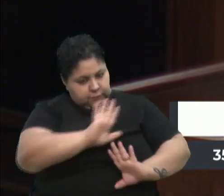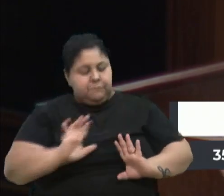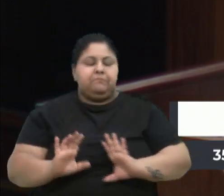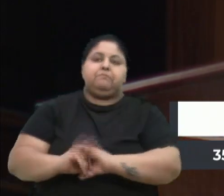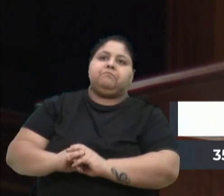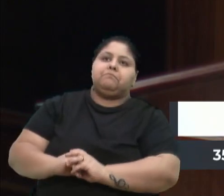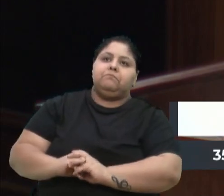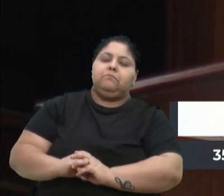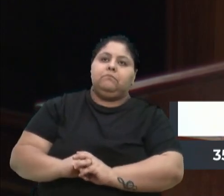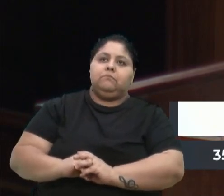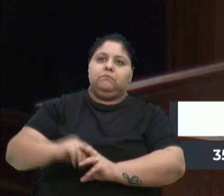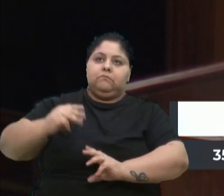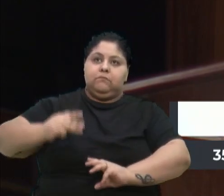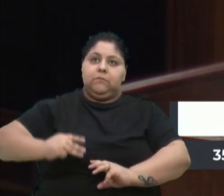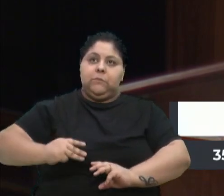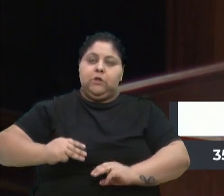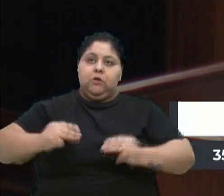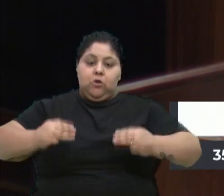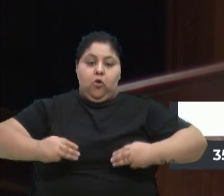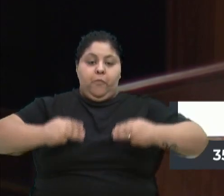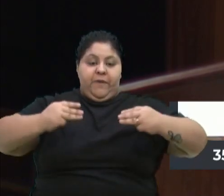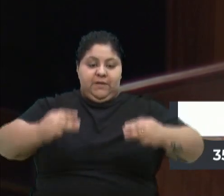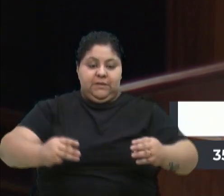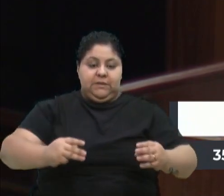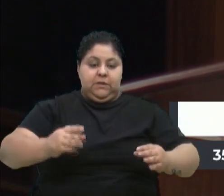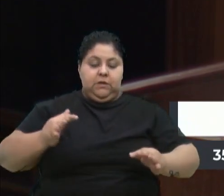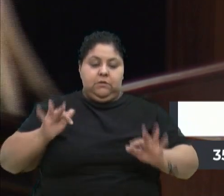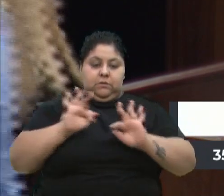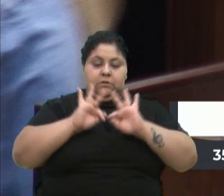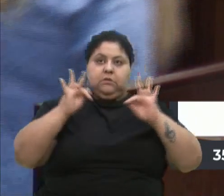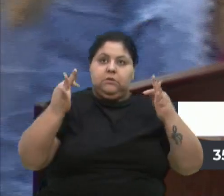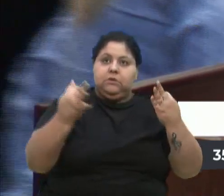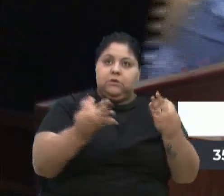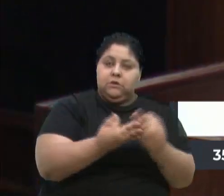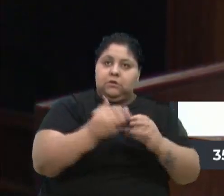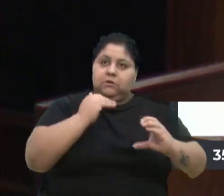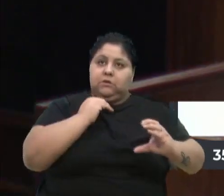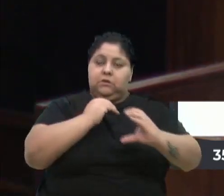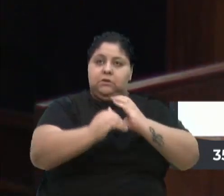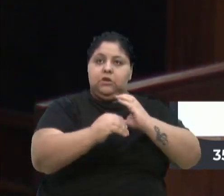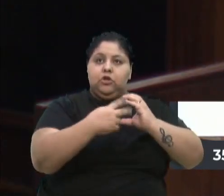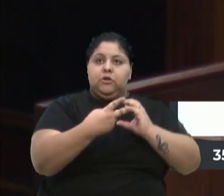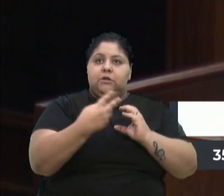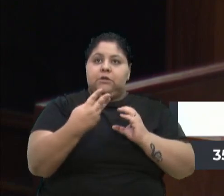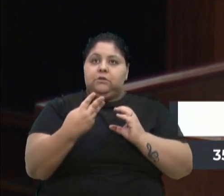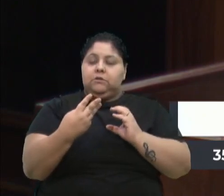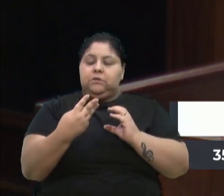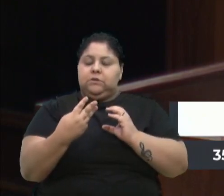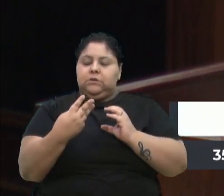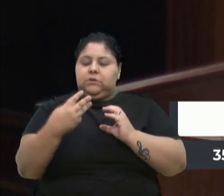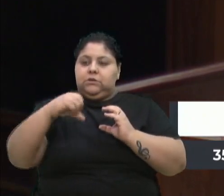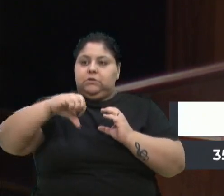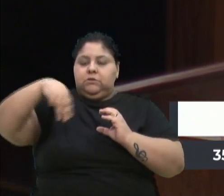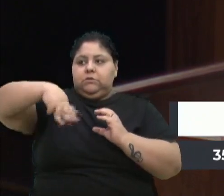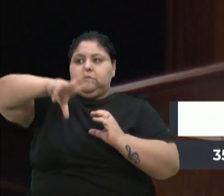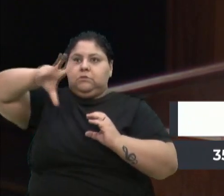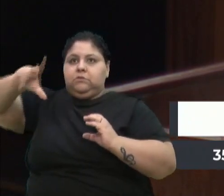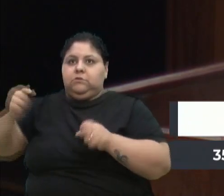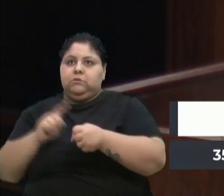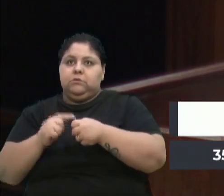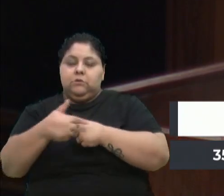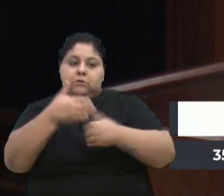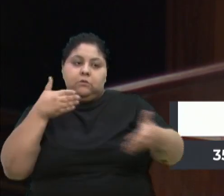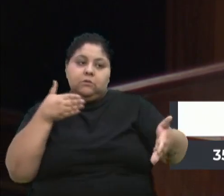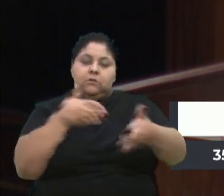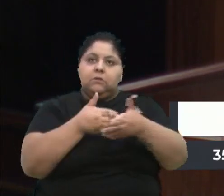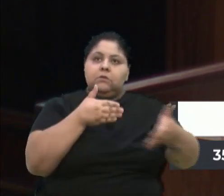o Ministério da Família e Combate à Fome vai destinar 239 milhões às cidades afetadas. Desses, 56,6 milhões